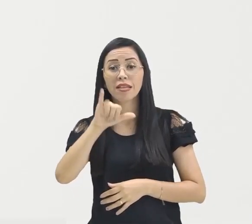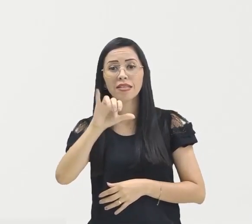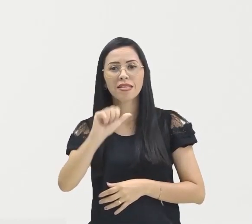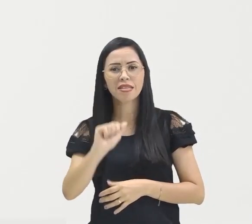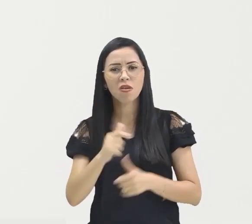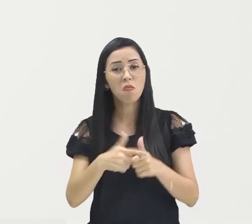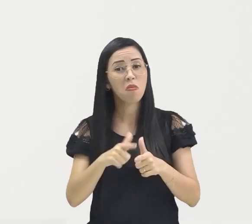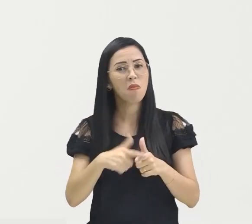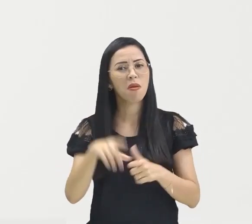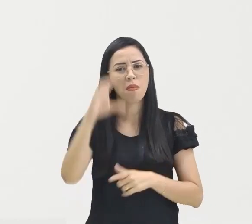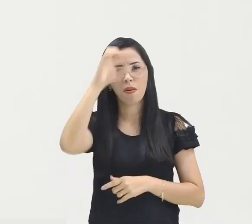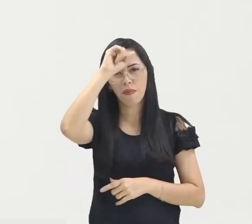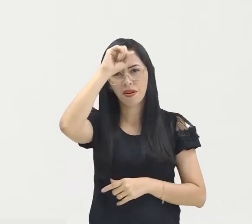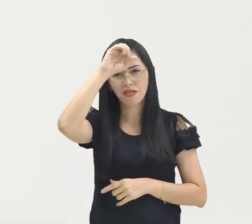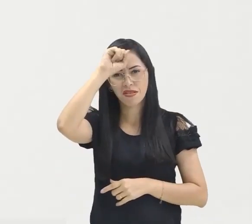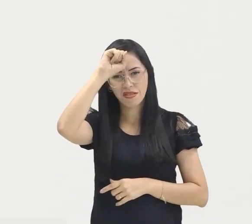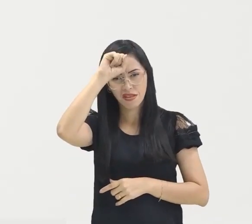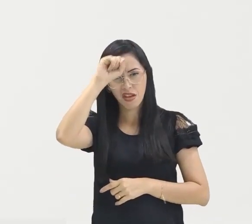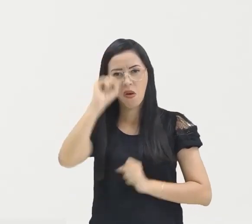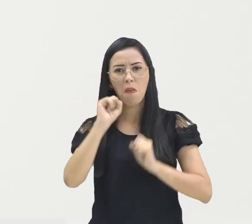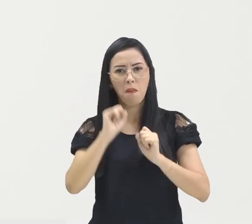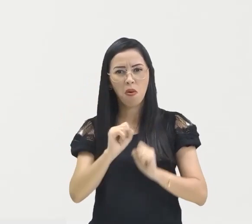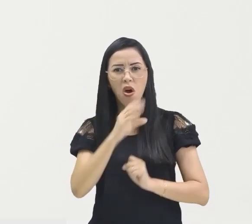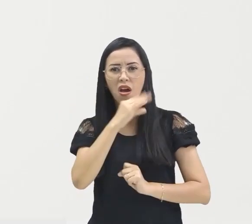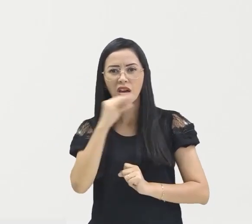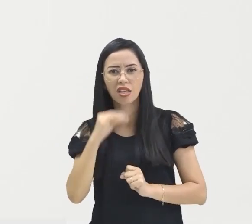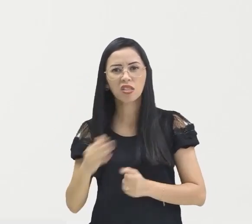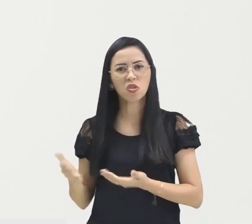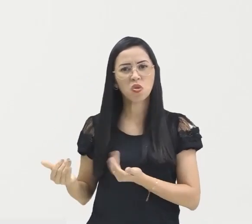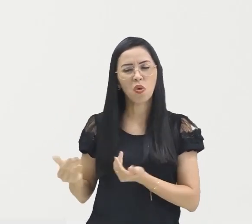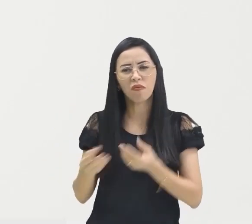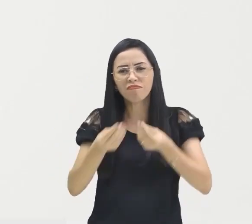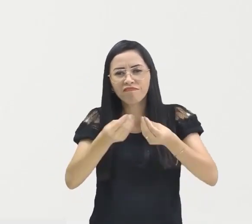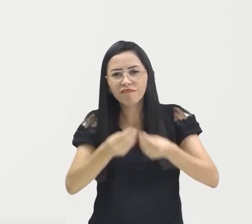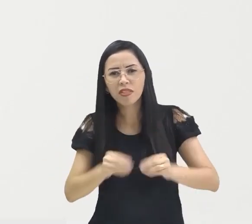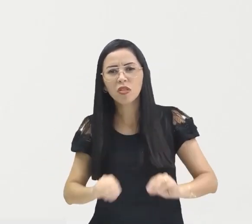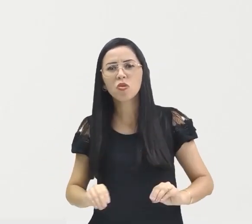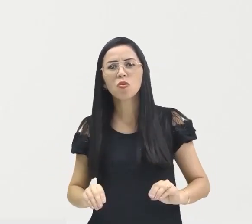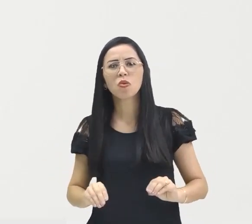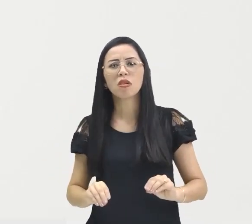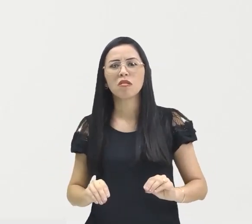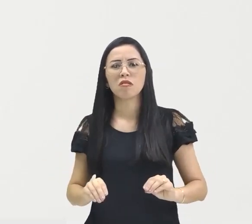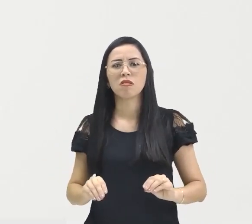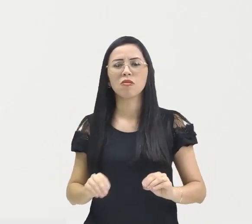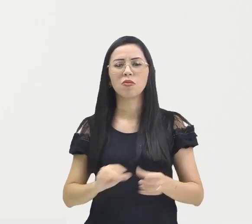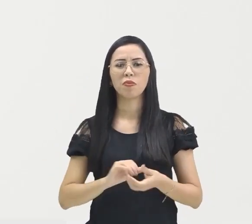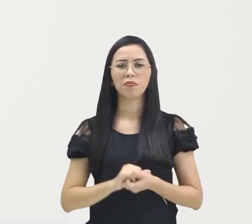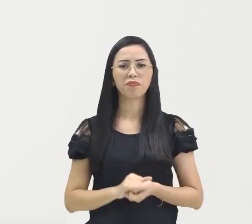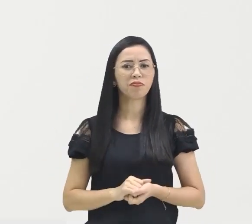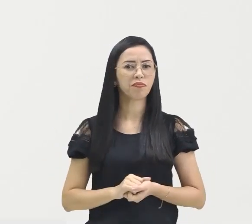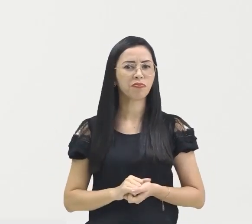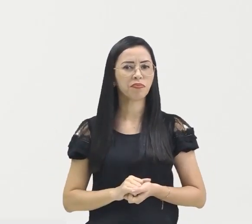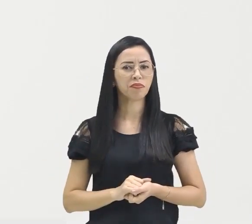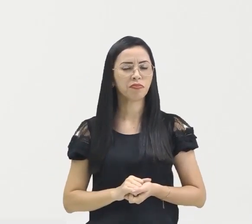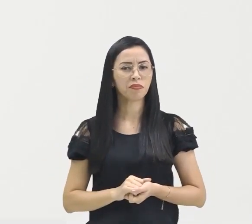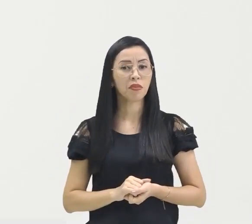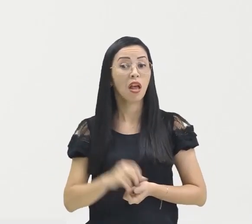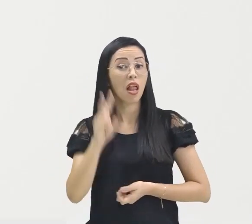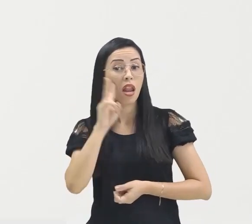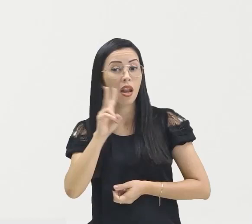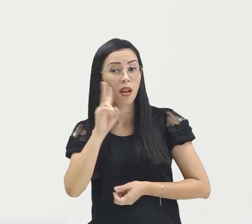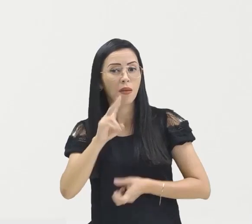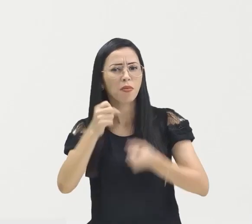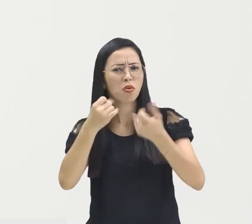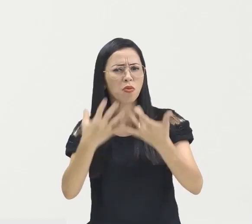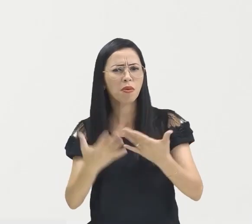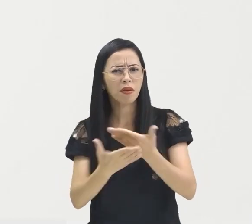crianças e adolescentes. É explanada por meio de... Lembra aquela que eu comentei com vocês?